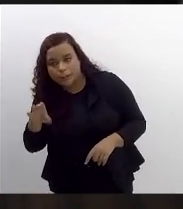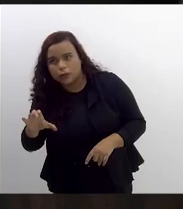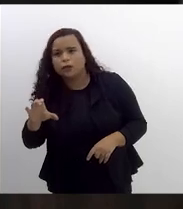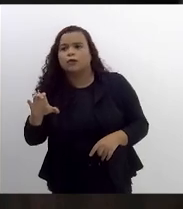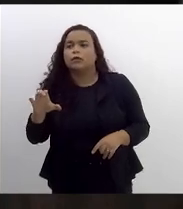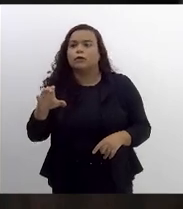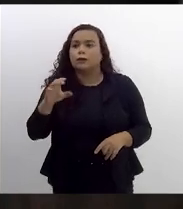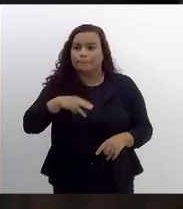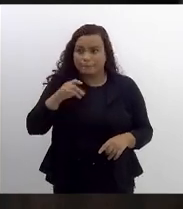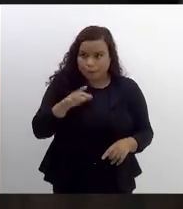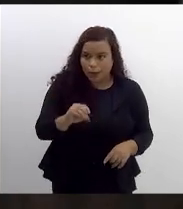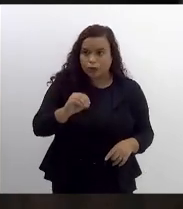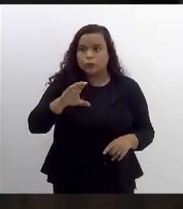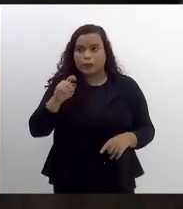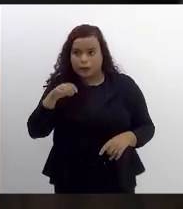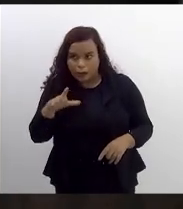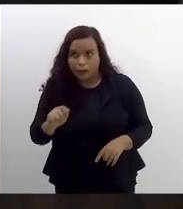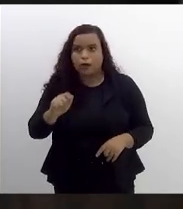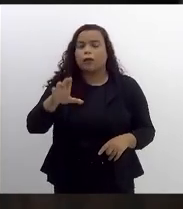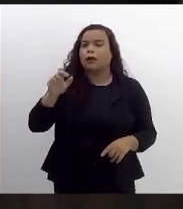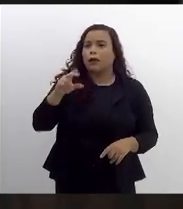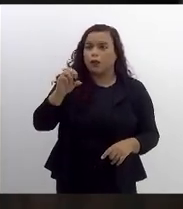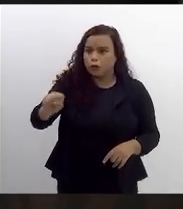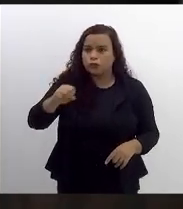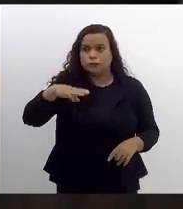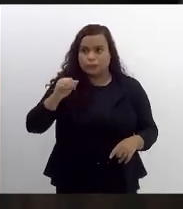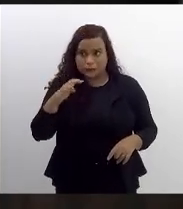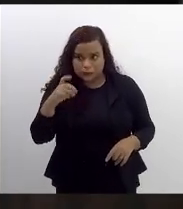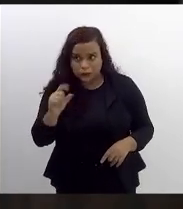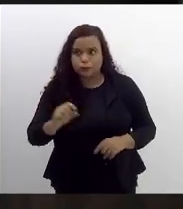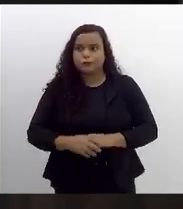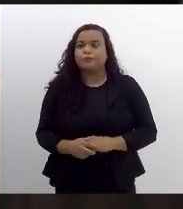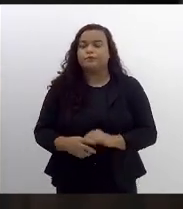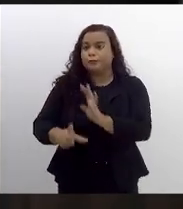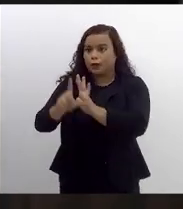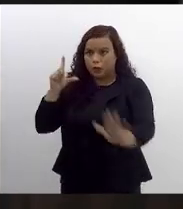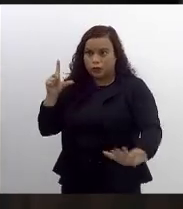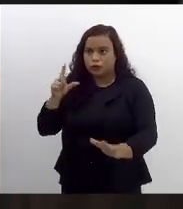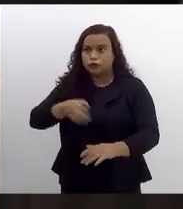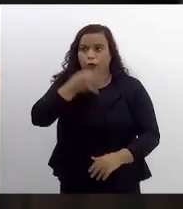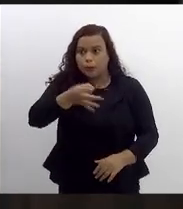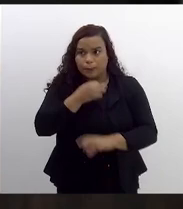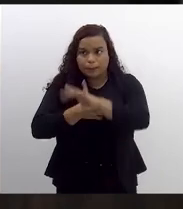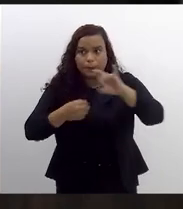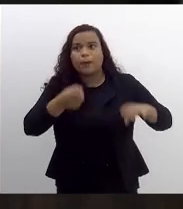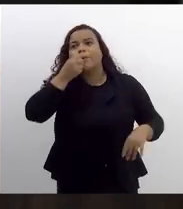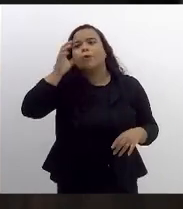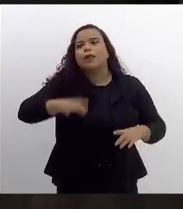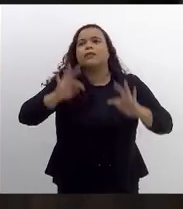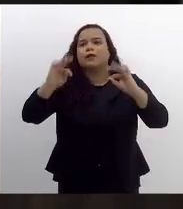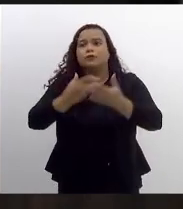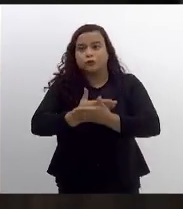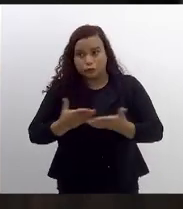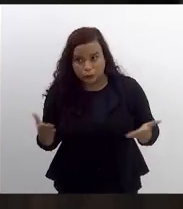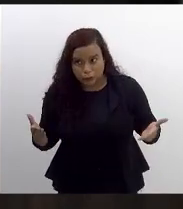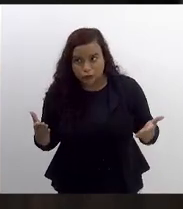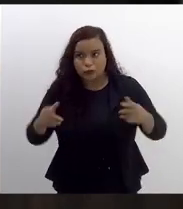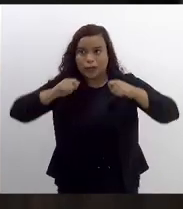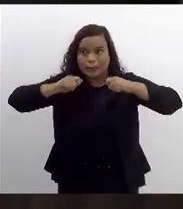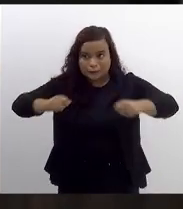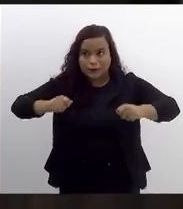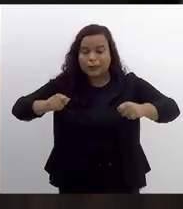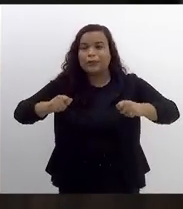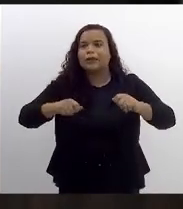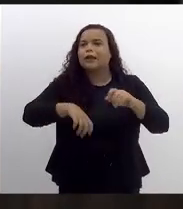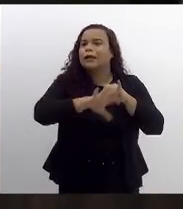Carlos Macedo e mais canela antes de eu colher os pareceres sobre as emendas Boa tarde a todas de todas Assessoria